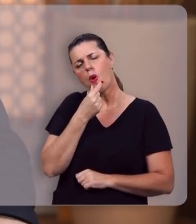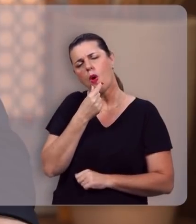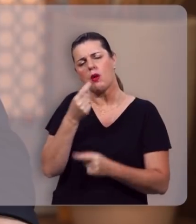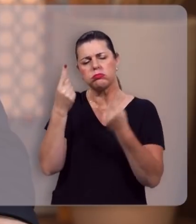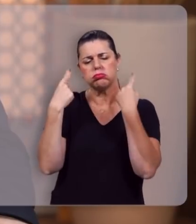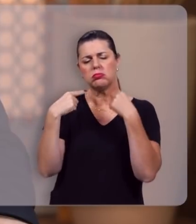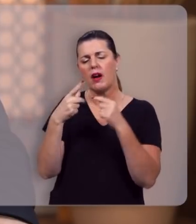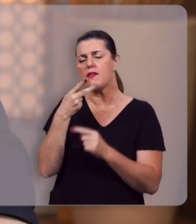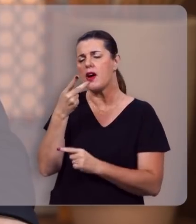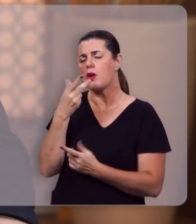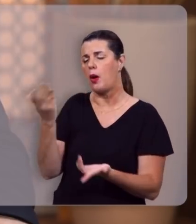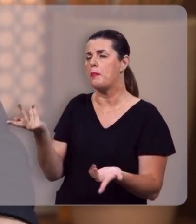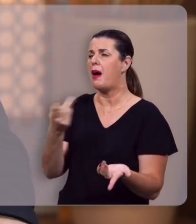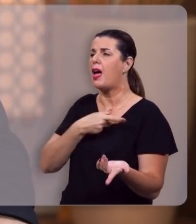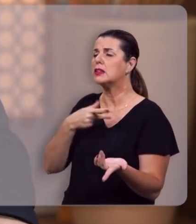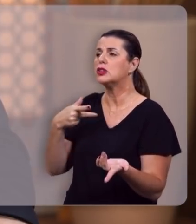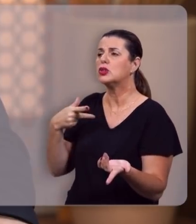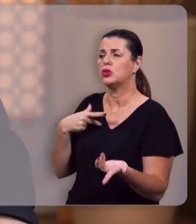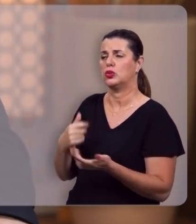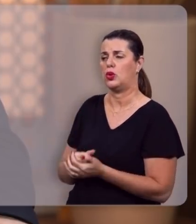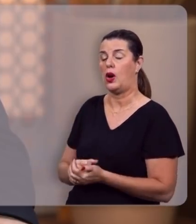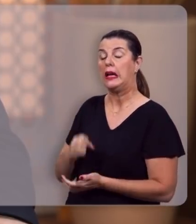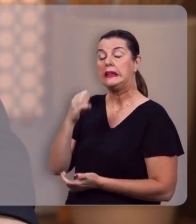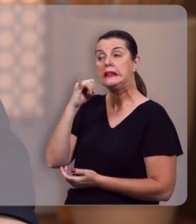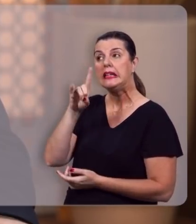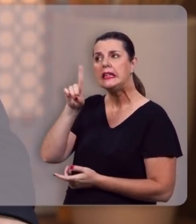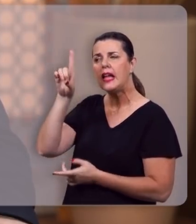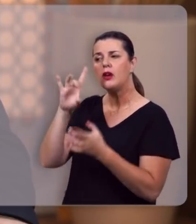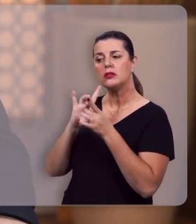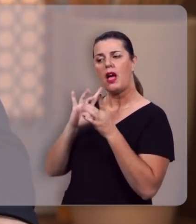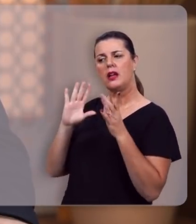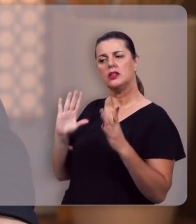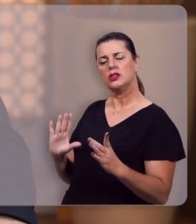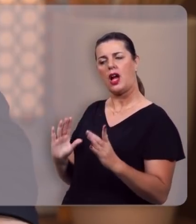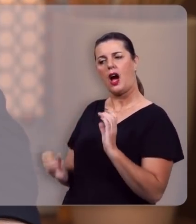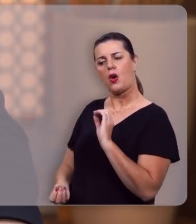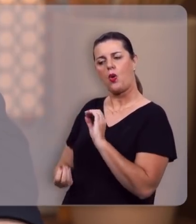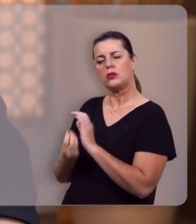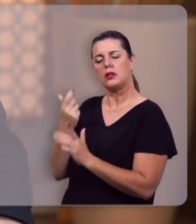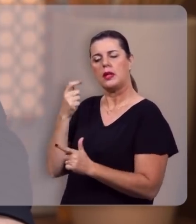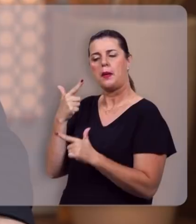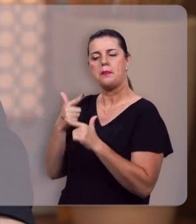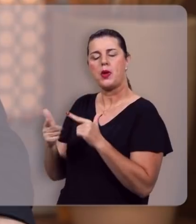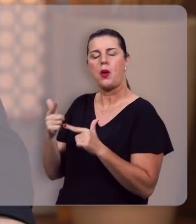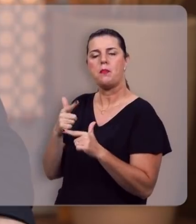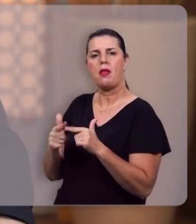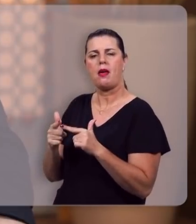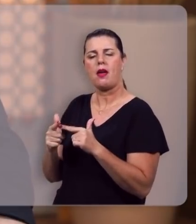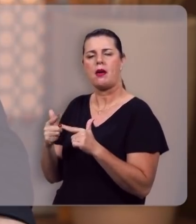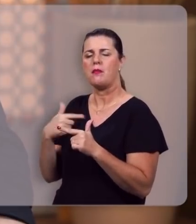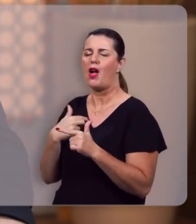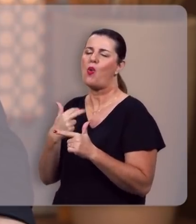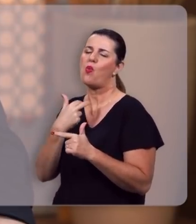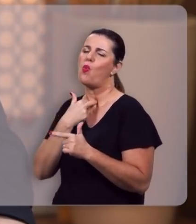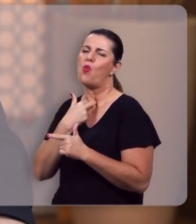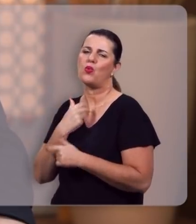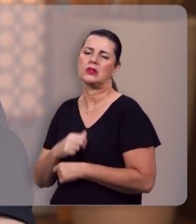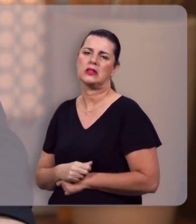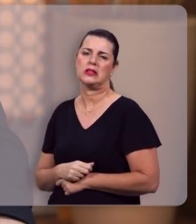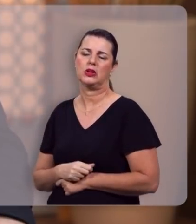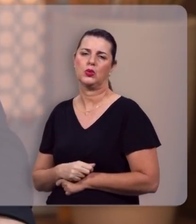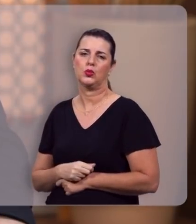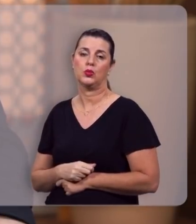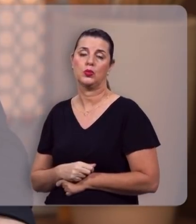ovelha me disse o seguinte: pastor, se Deus me permitir um dia enfrentar essa situação, eu acredito que eu não vou